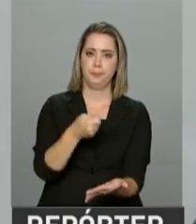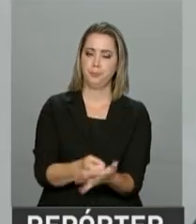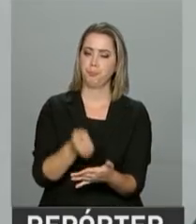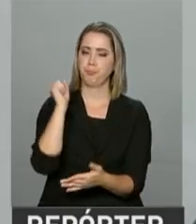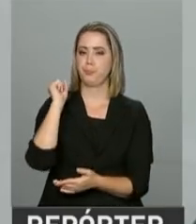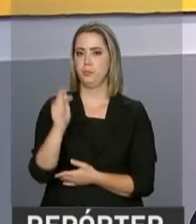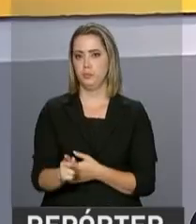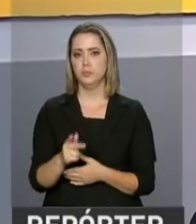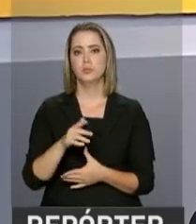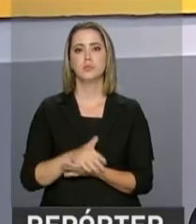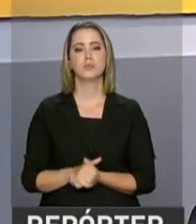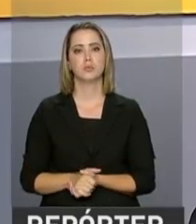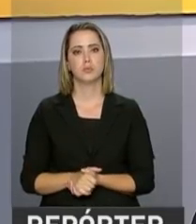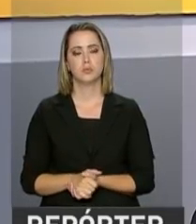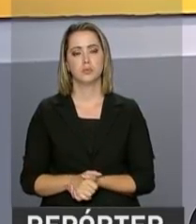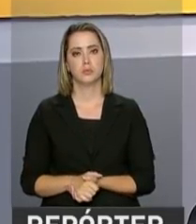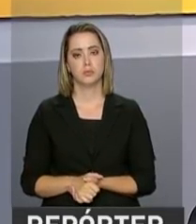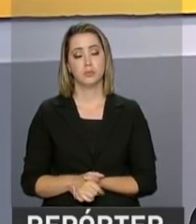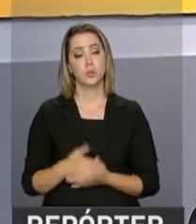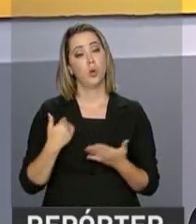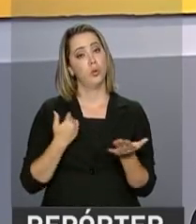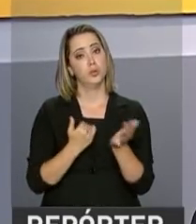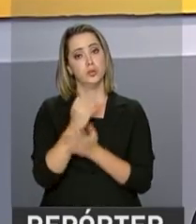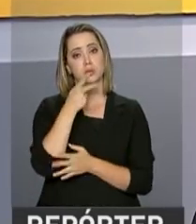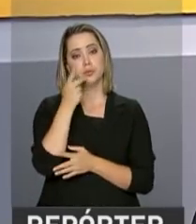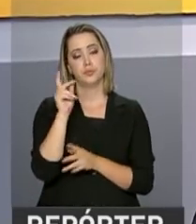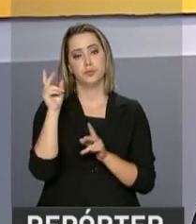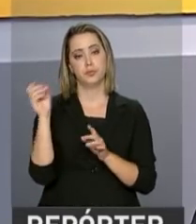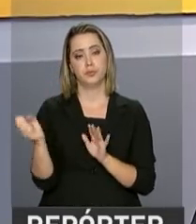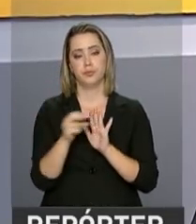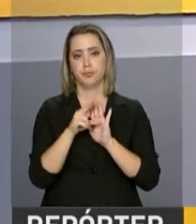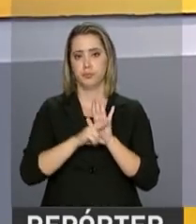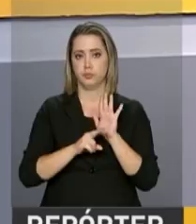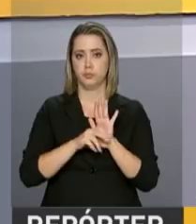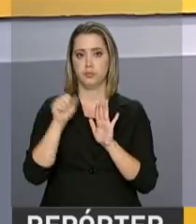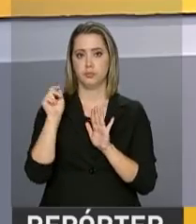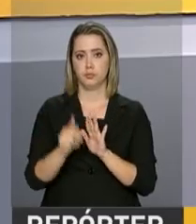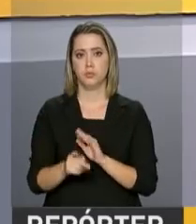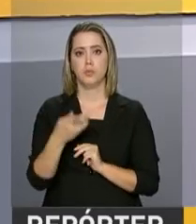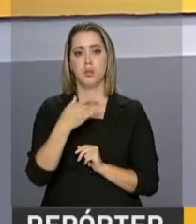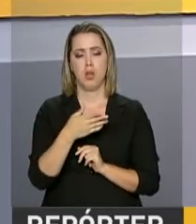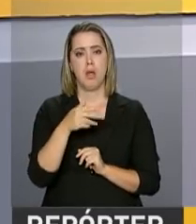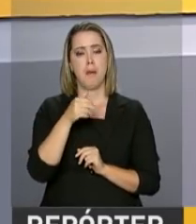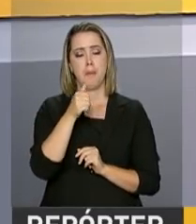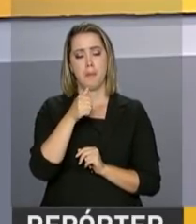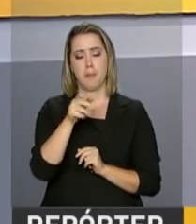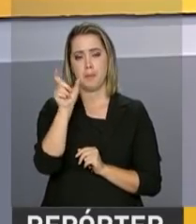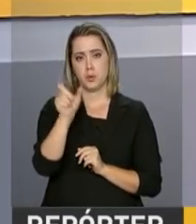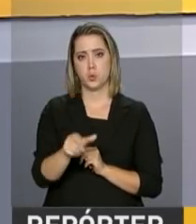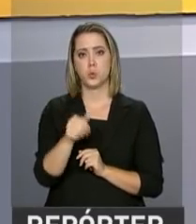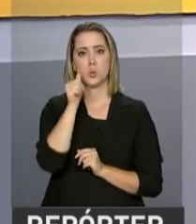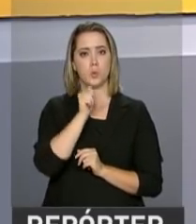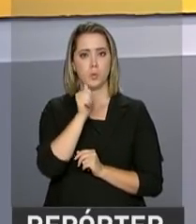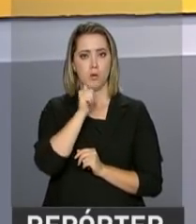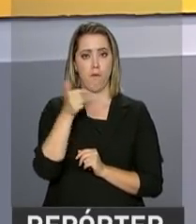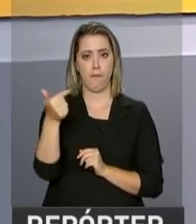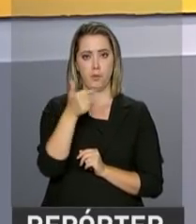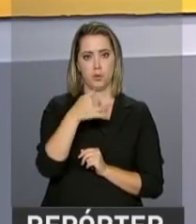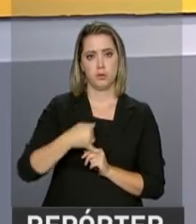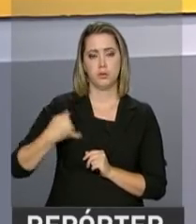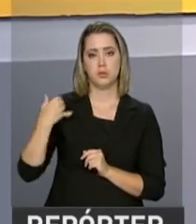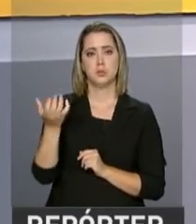a Previdência Social e ainda falando sobre a reforma da Previdência a estudante Natália de 22 anos também está